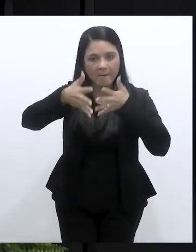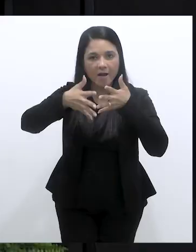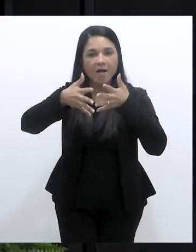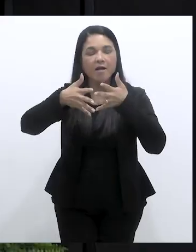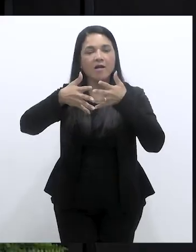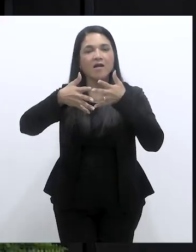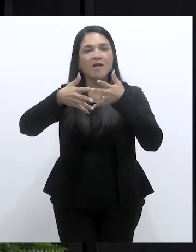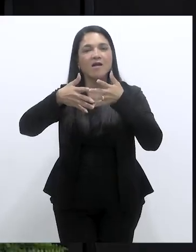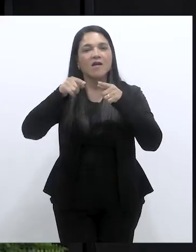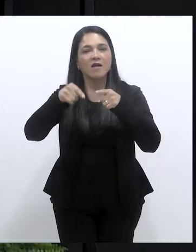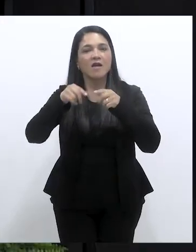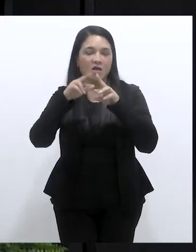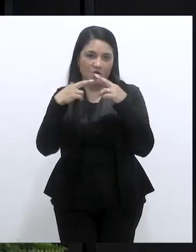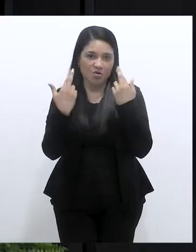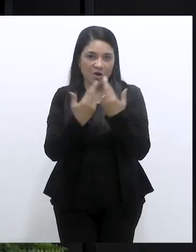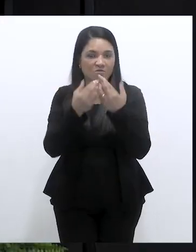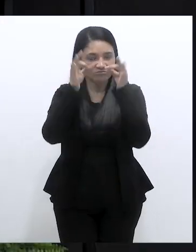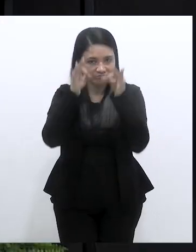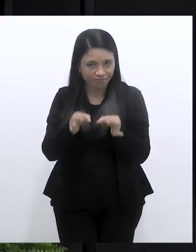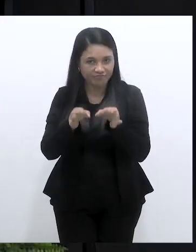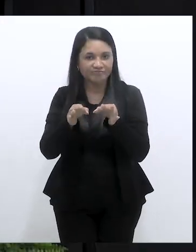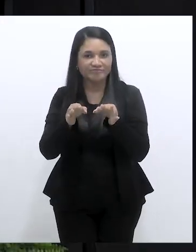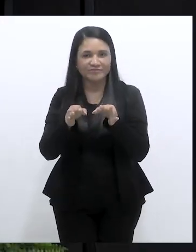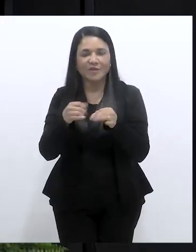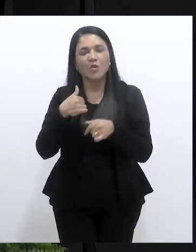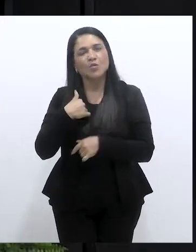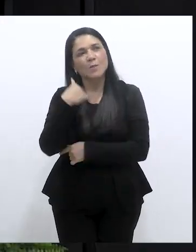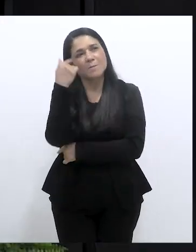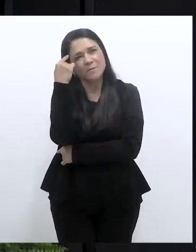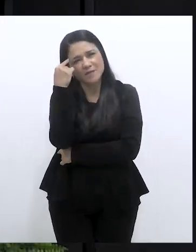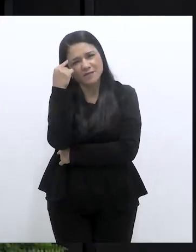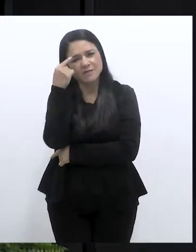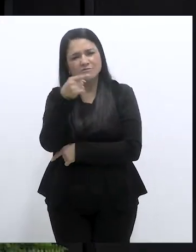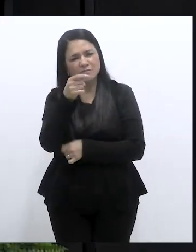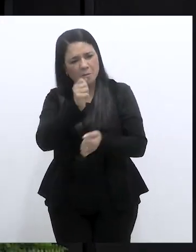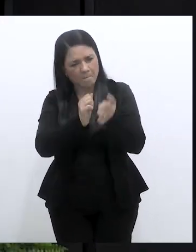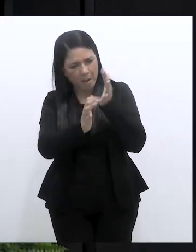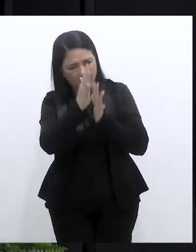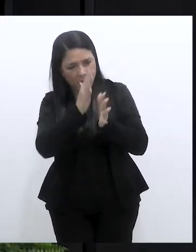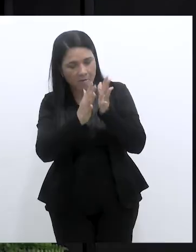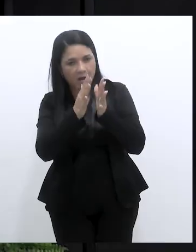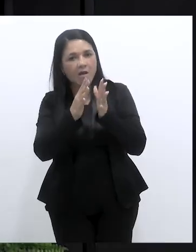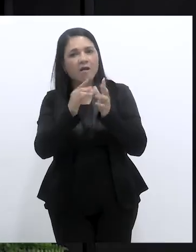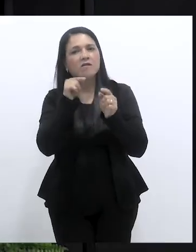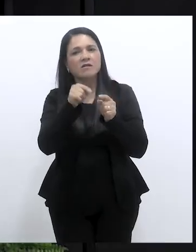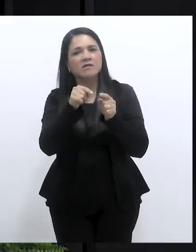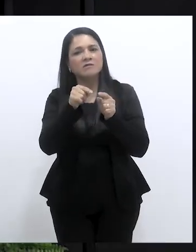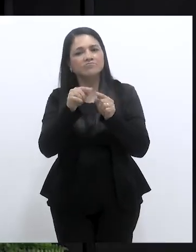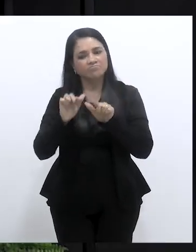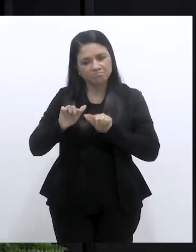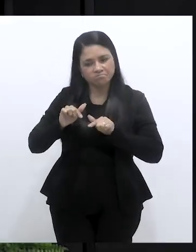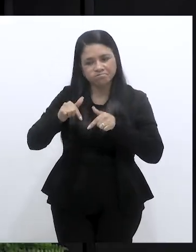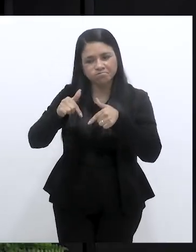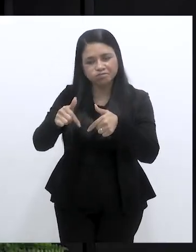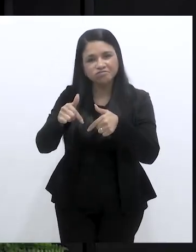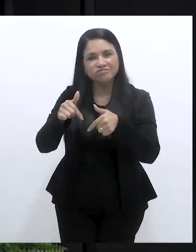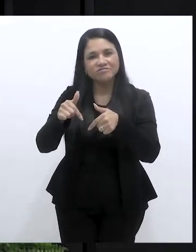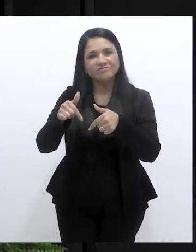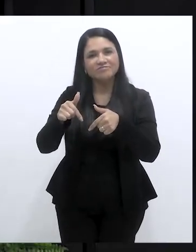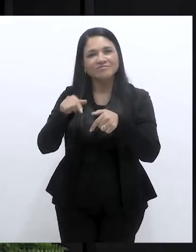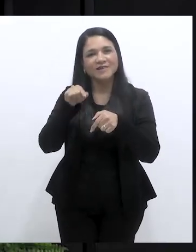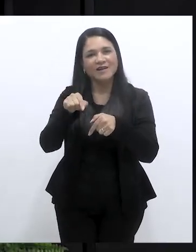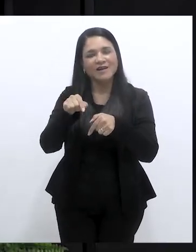e esse é o pano de fundo dessa reunião. Eu estou aqui pensando, enquanto você fala, o quanto essa